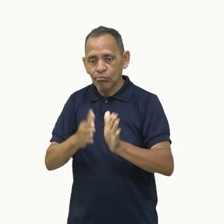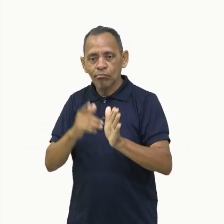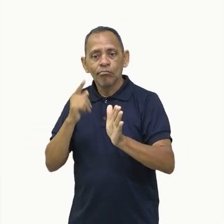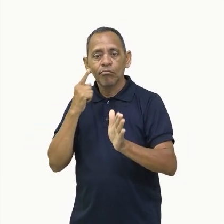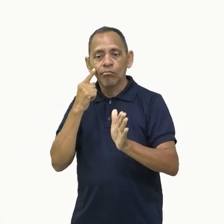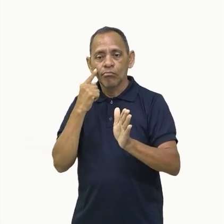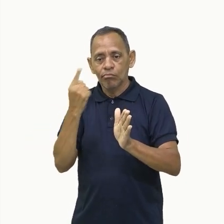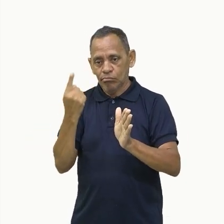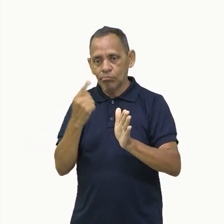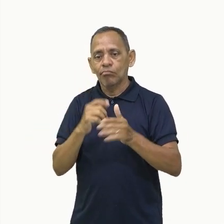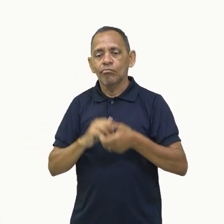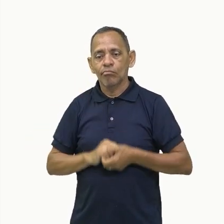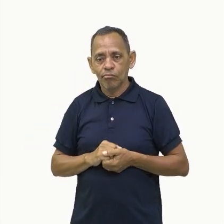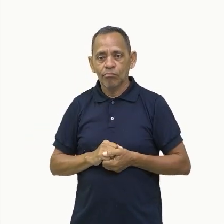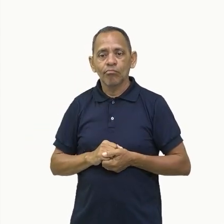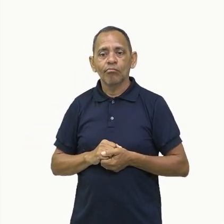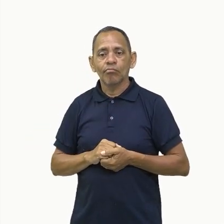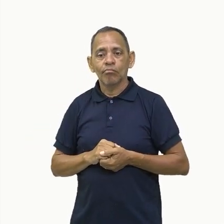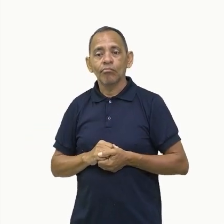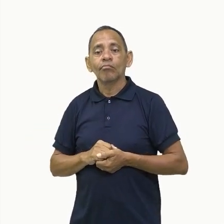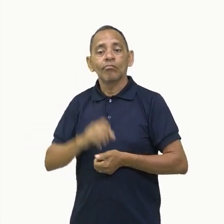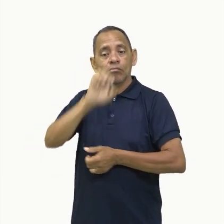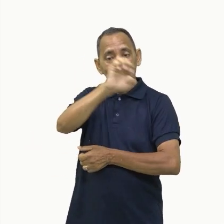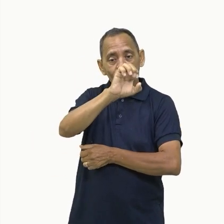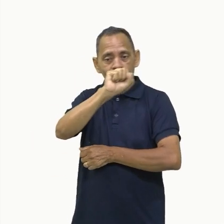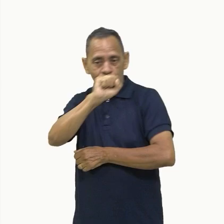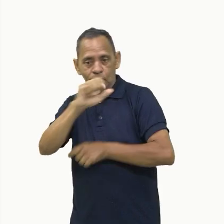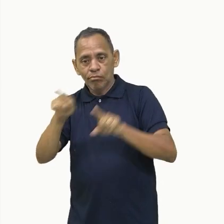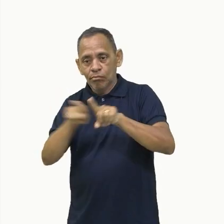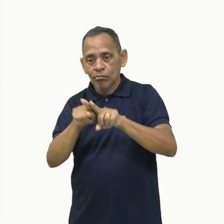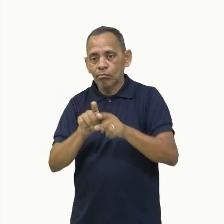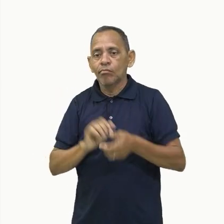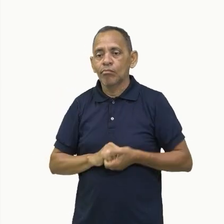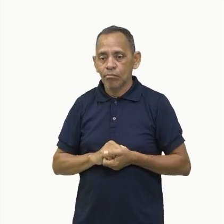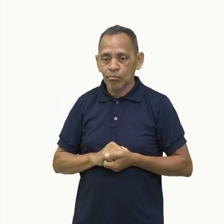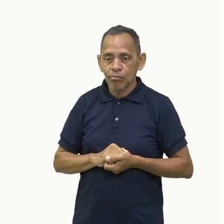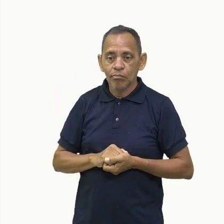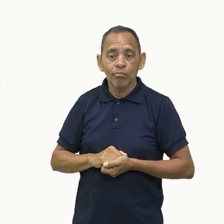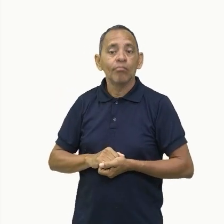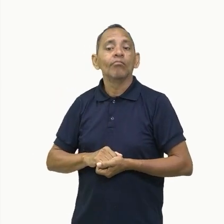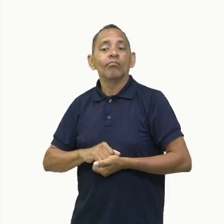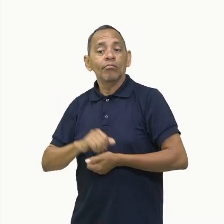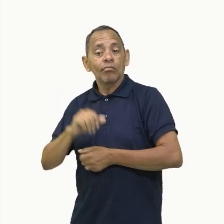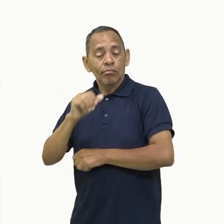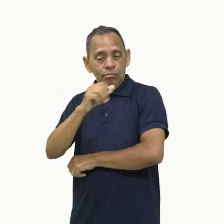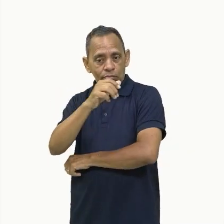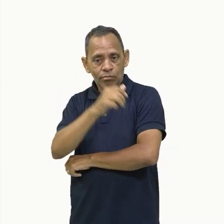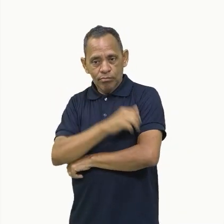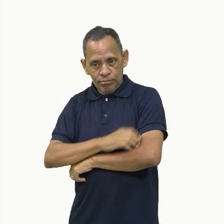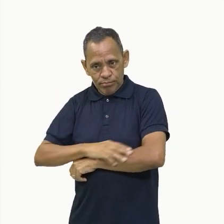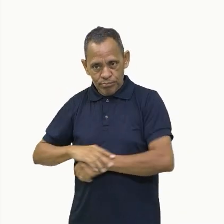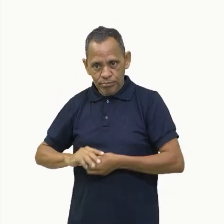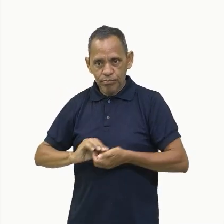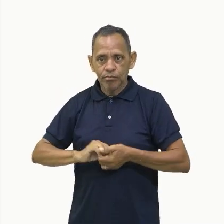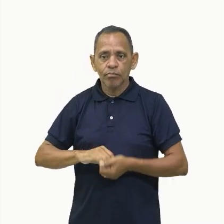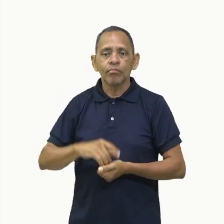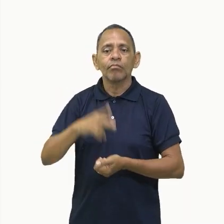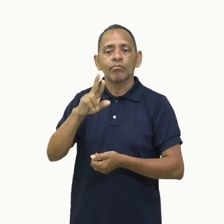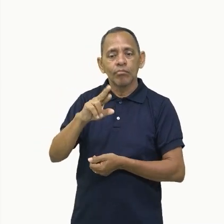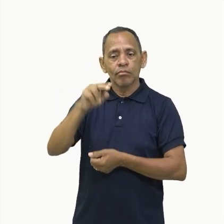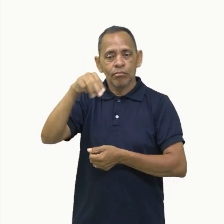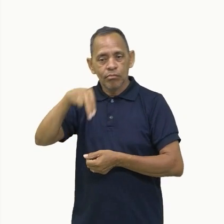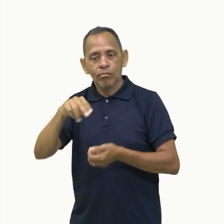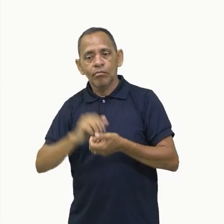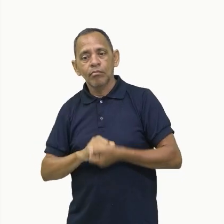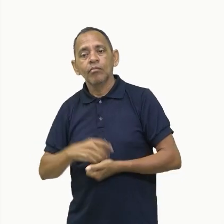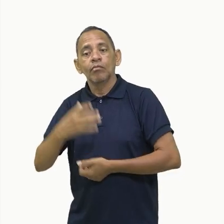tem um destaque, o Espírito Santo, também teremos destaque o Rio Grande do Norte, a Bahia, né?